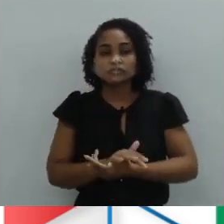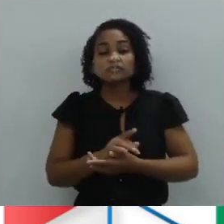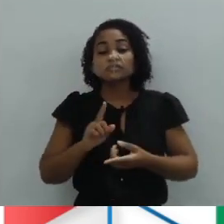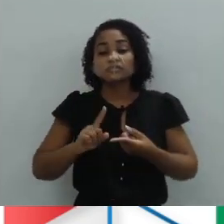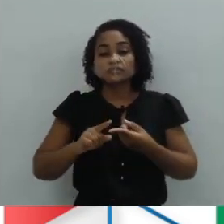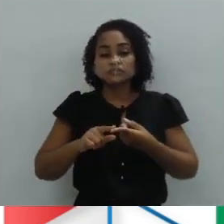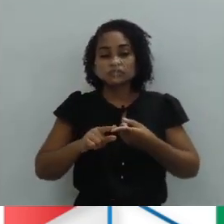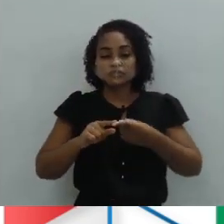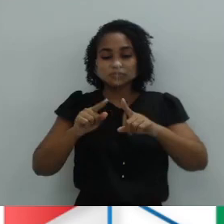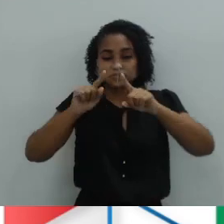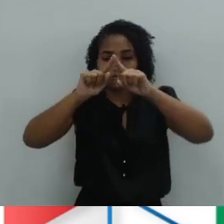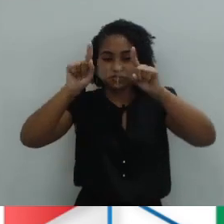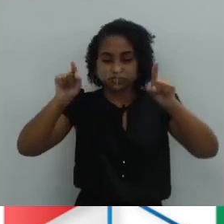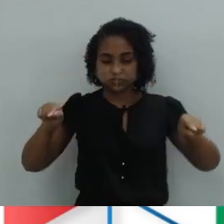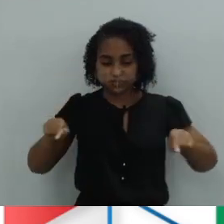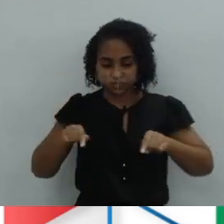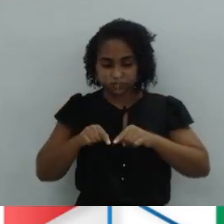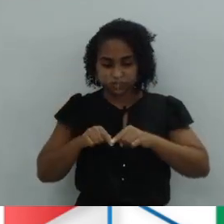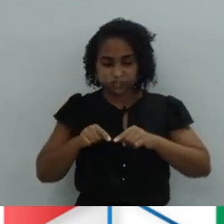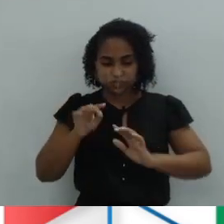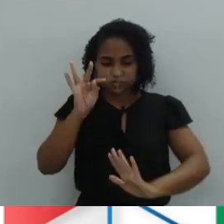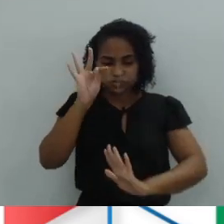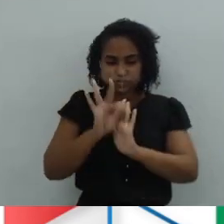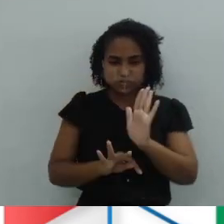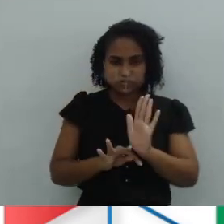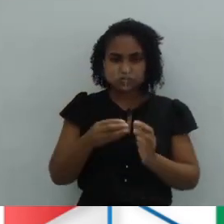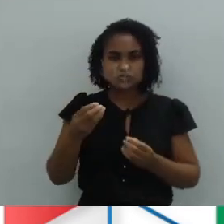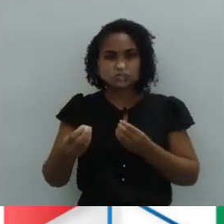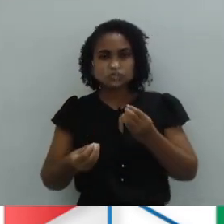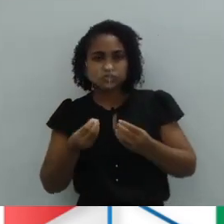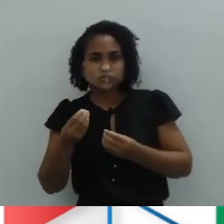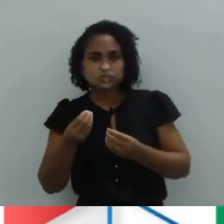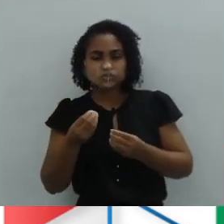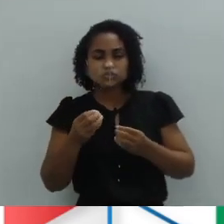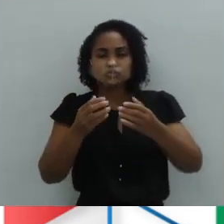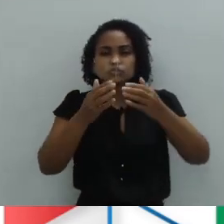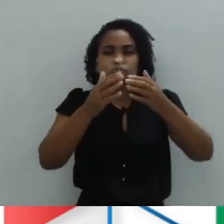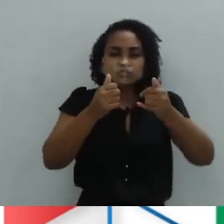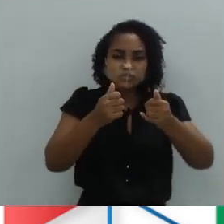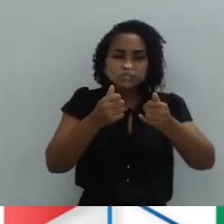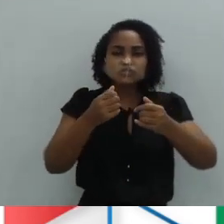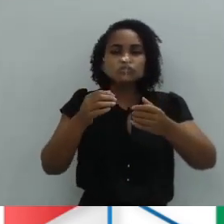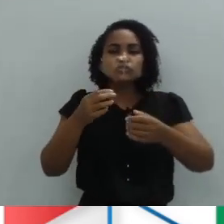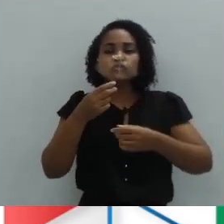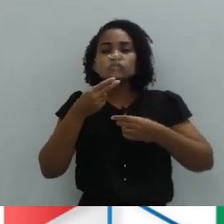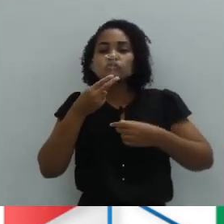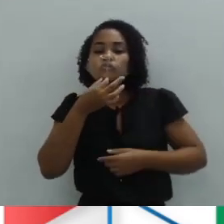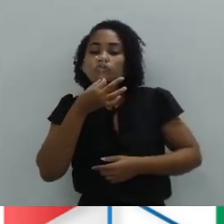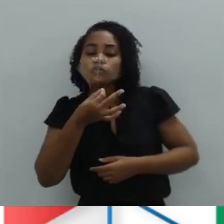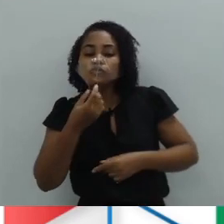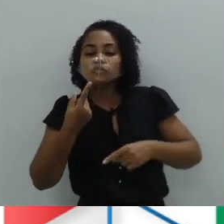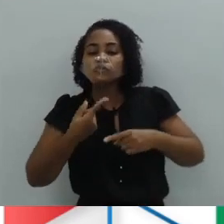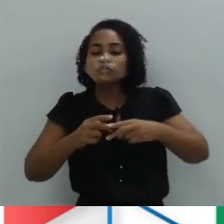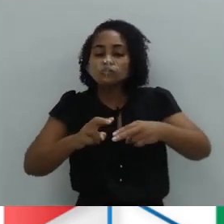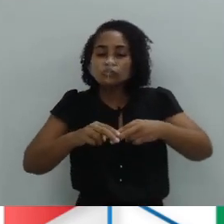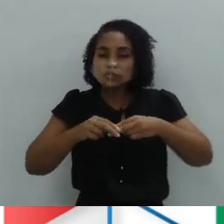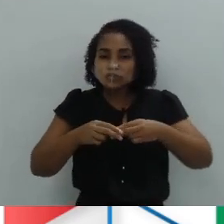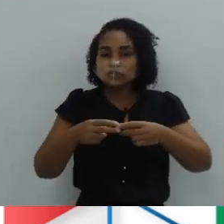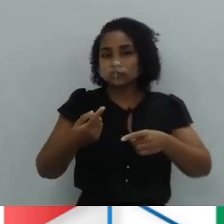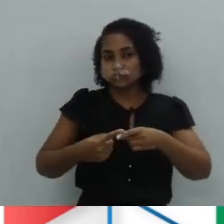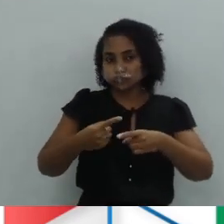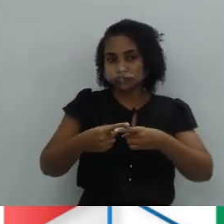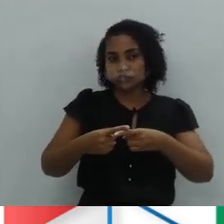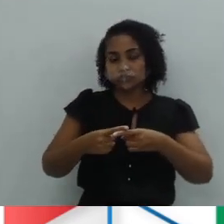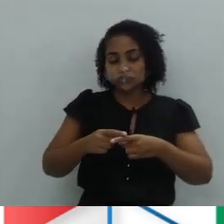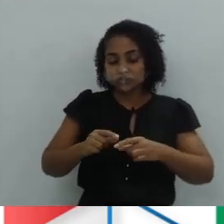vai ter o corpo do texto, onde a gente vai encontrar a solicitação e a justificativa, e a área